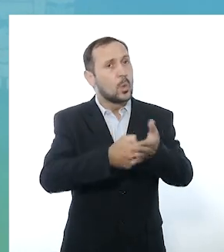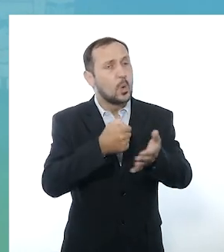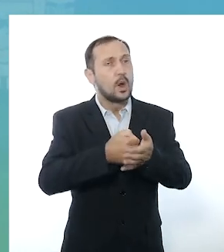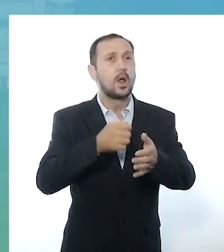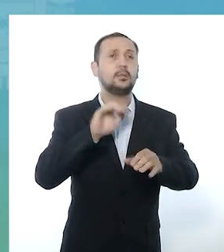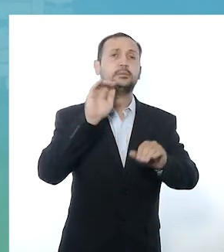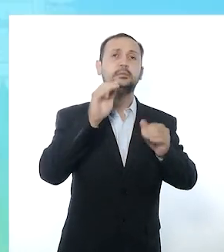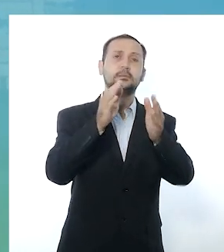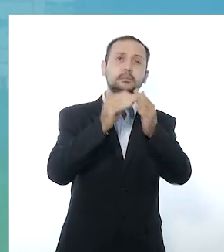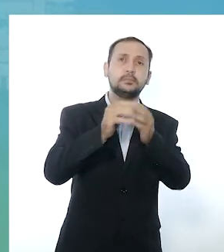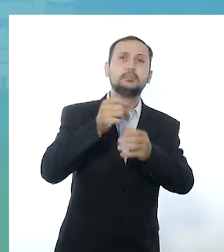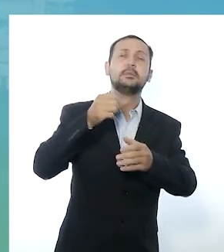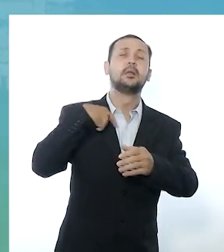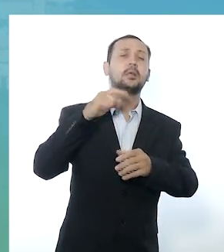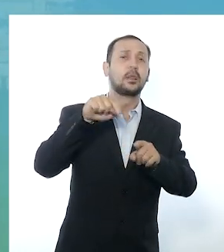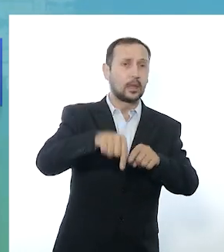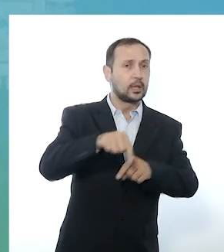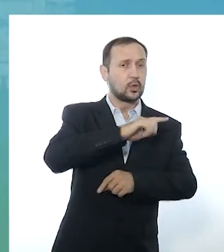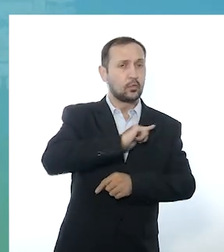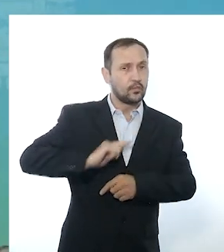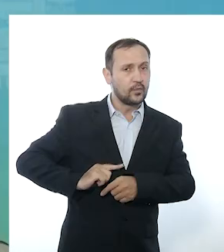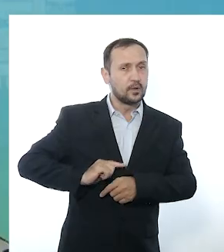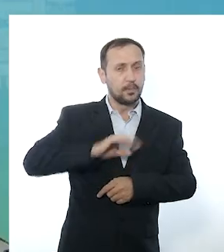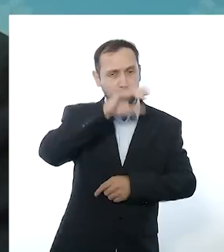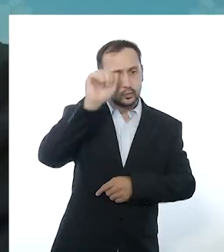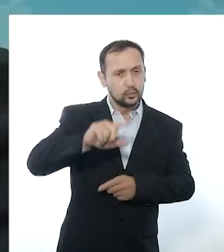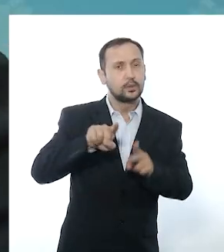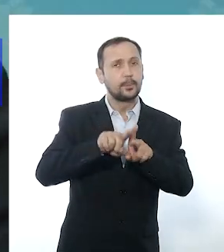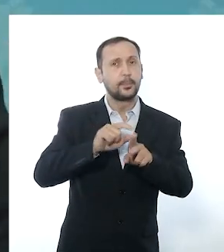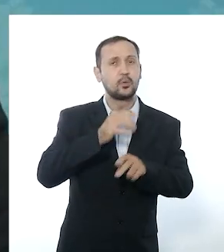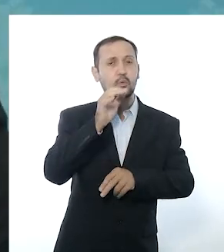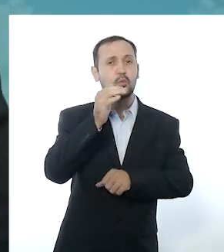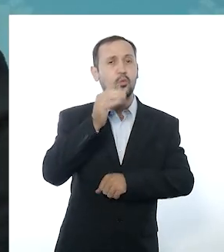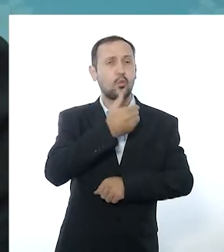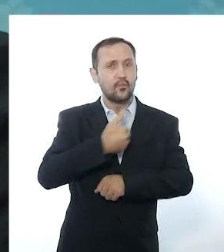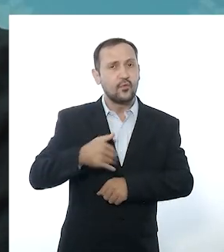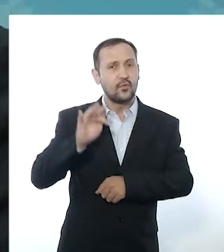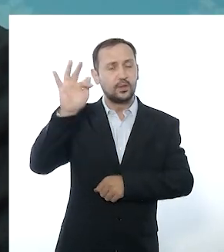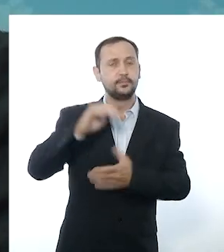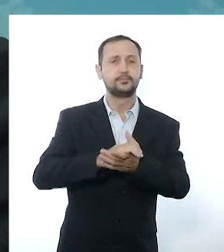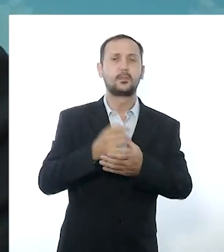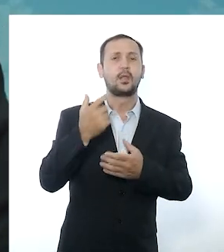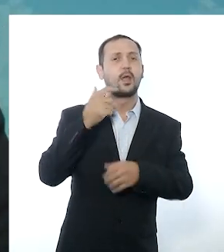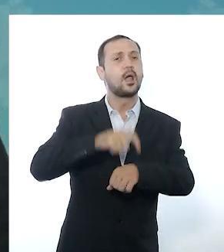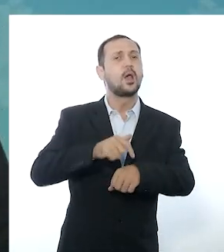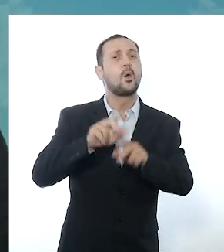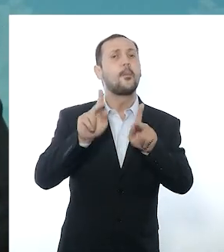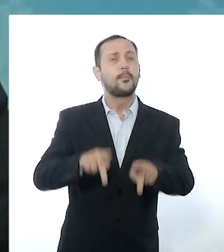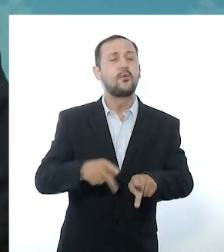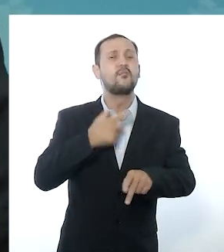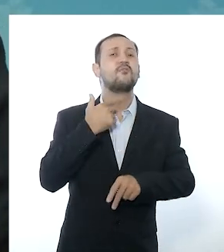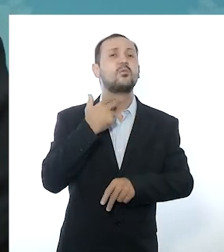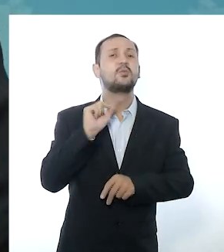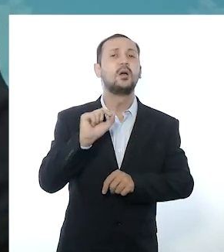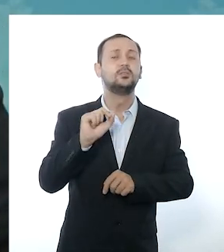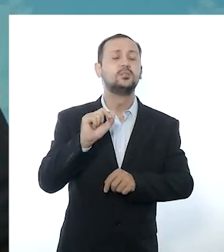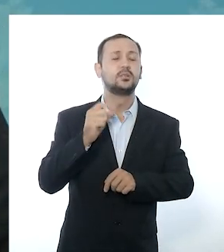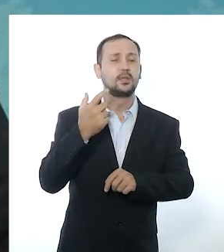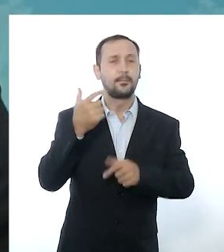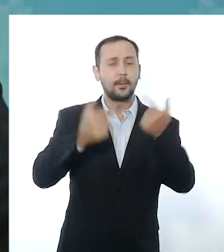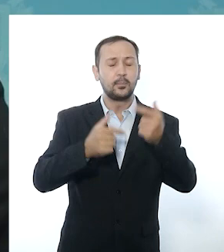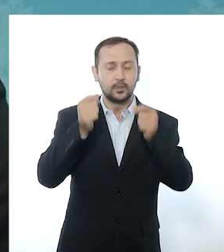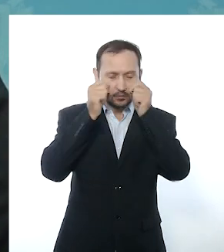Estado, reivindicar as coisas do governo do Estado e do governo federal também. É a vontade das pessoas que acordaram para a política e estão